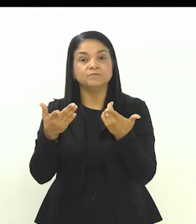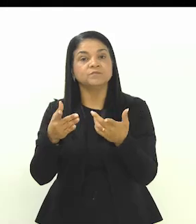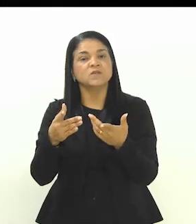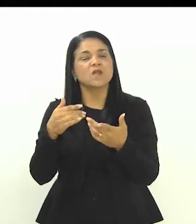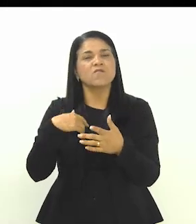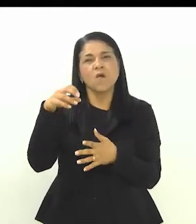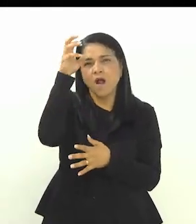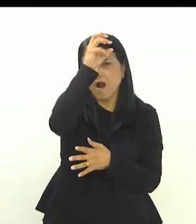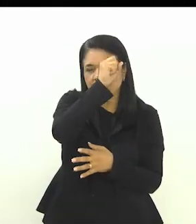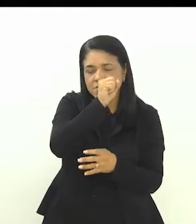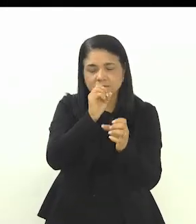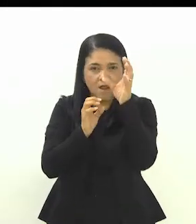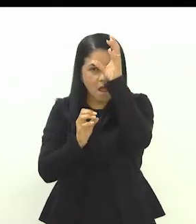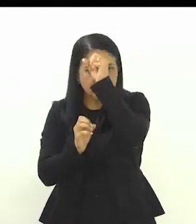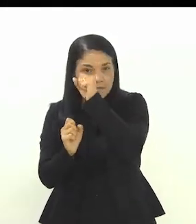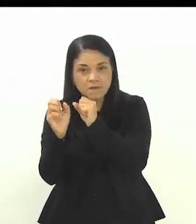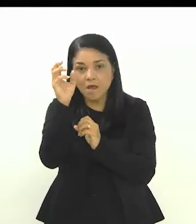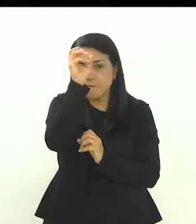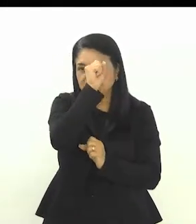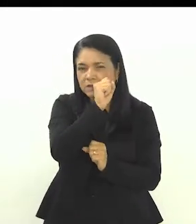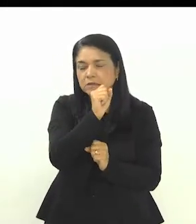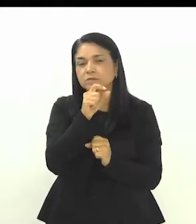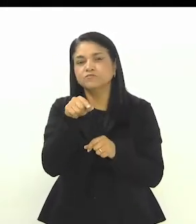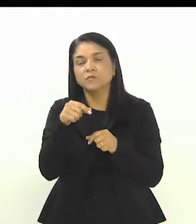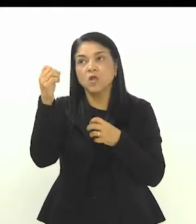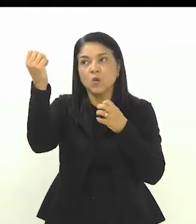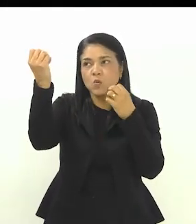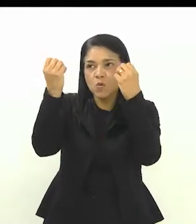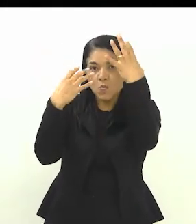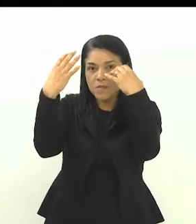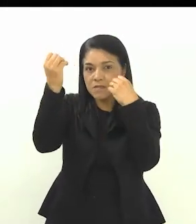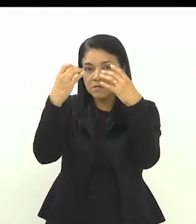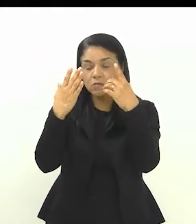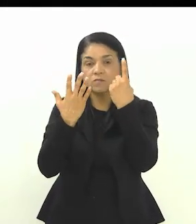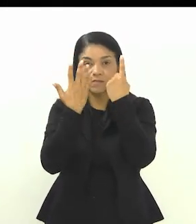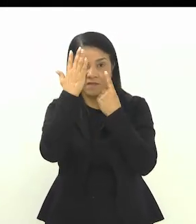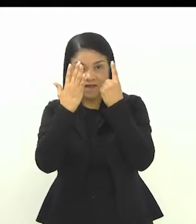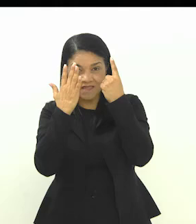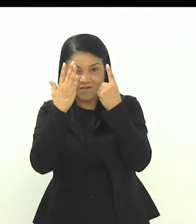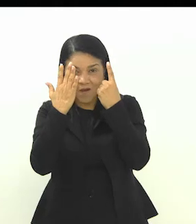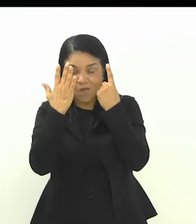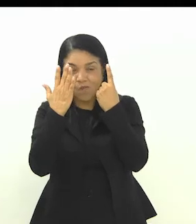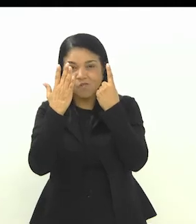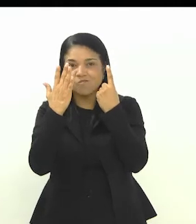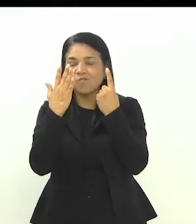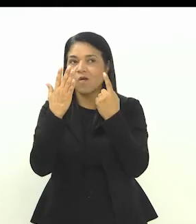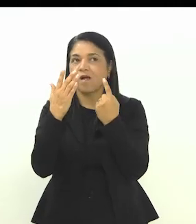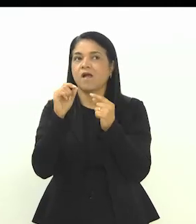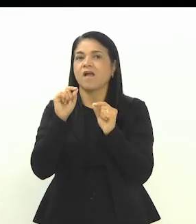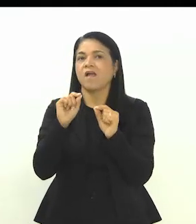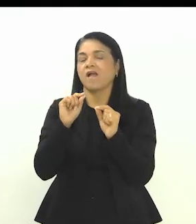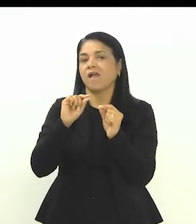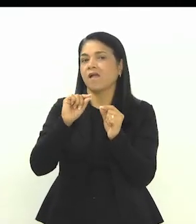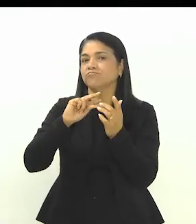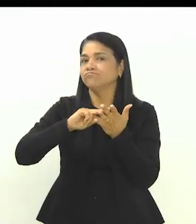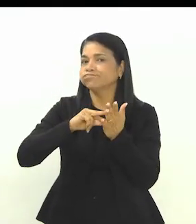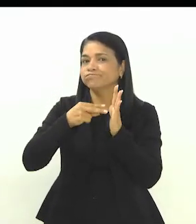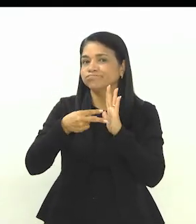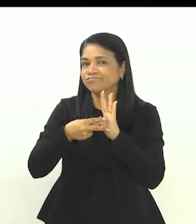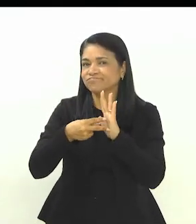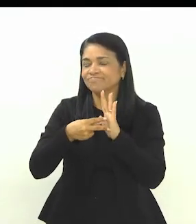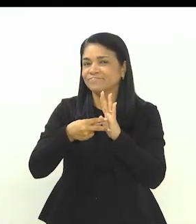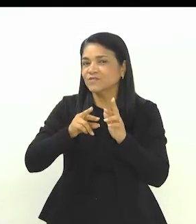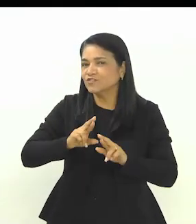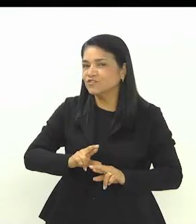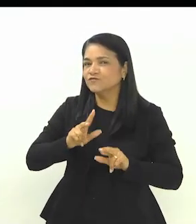E aí fui aprendendo um pouco mais, porque eu acho que a iluminação no carnaval especificamente, ela é algo muito fora de